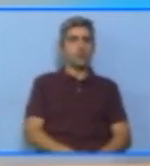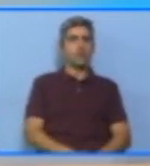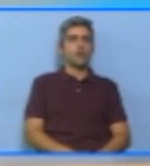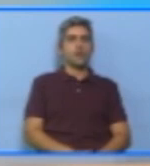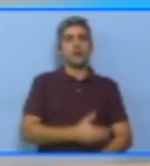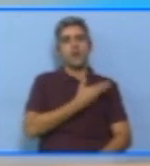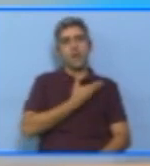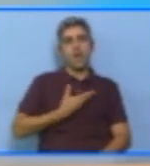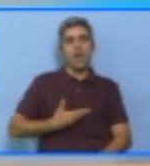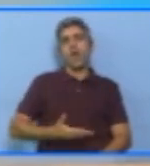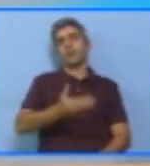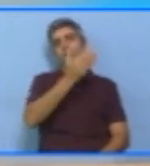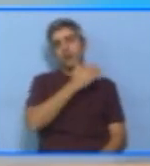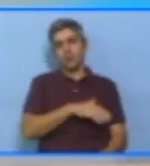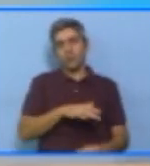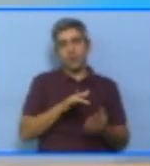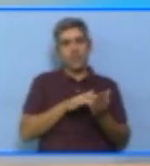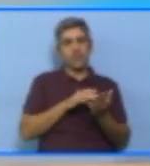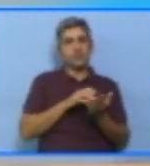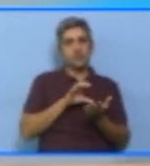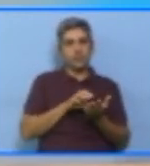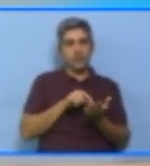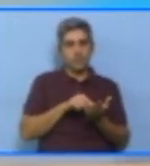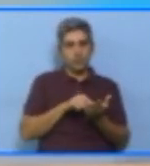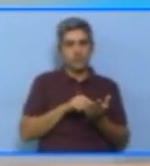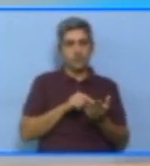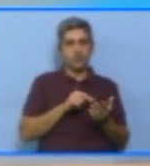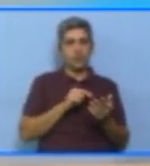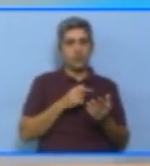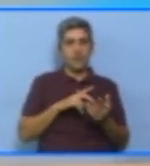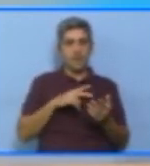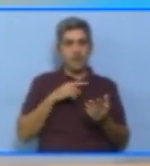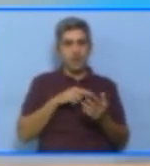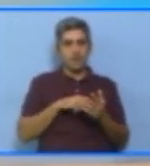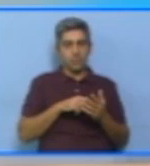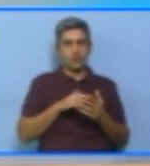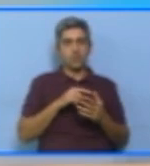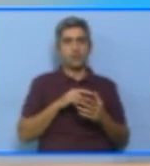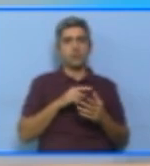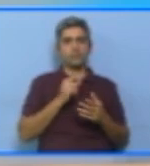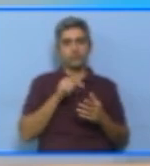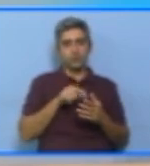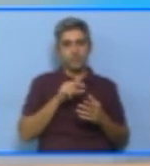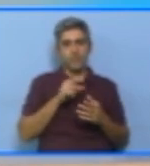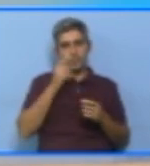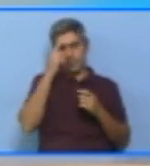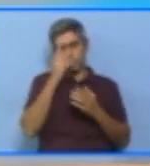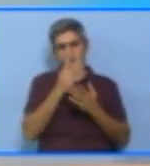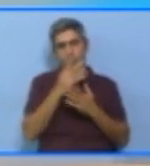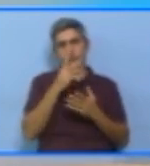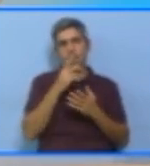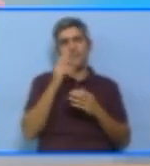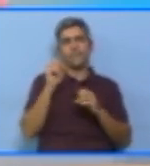o Antigo Testamento é rico nesta simbólica, também tem de estar um bocadinho aqui. Não temos apenas de pensar que isto é